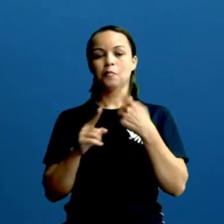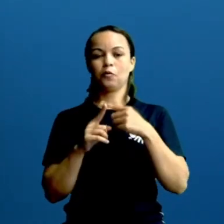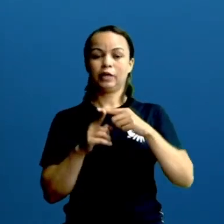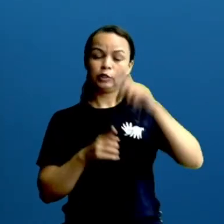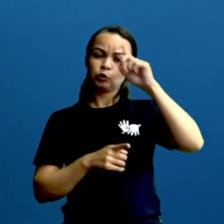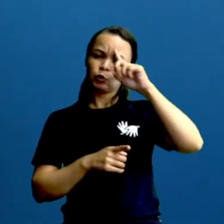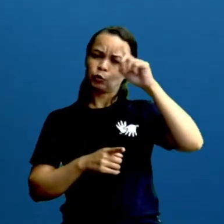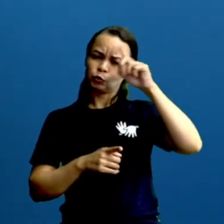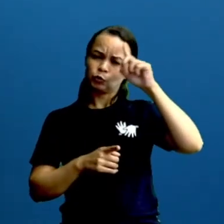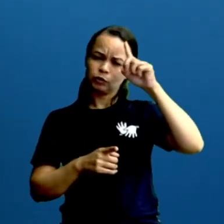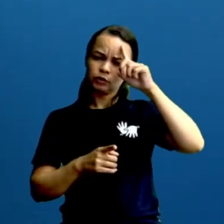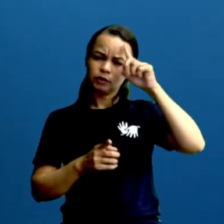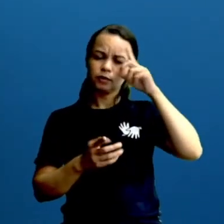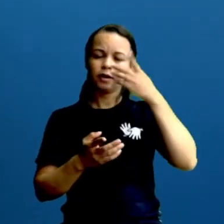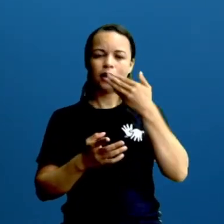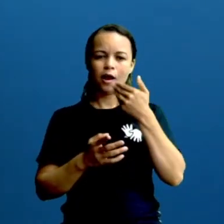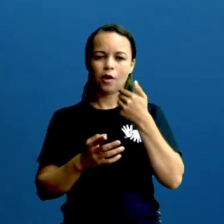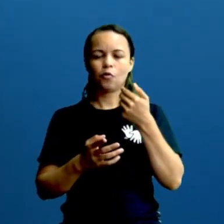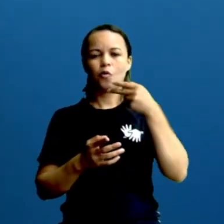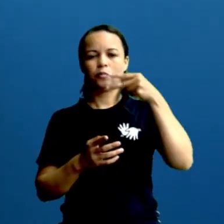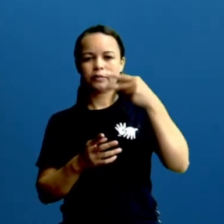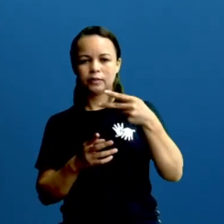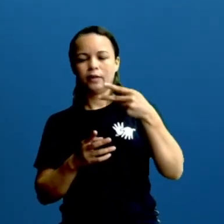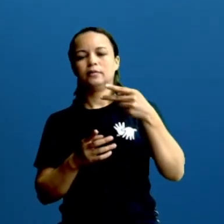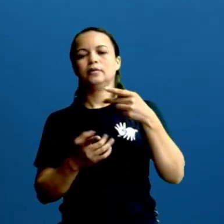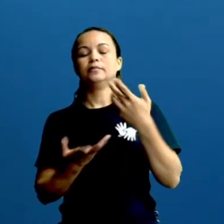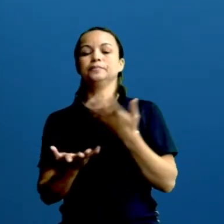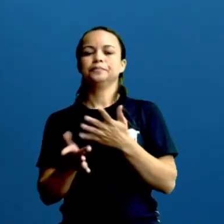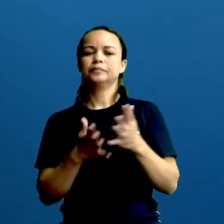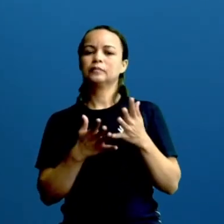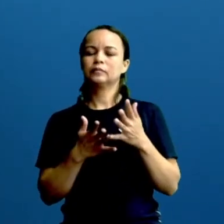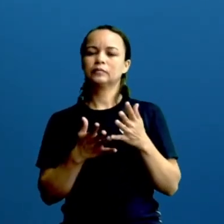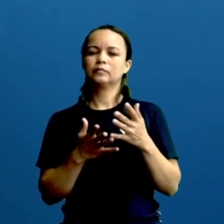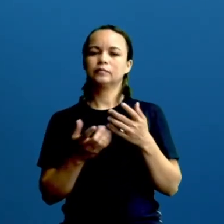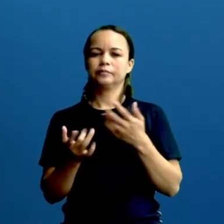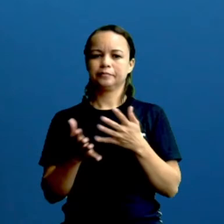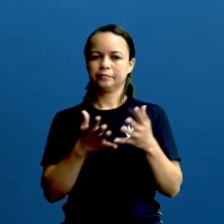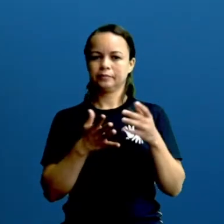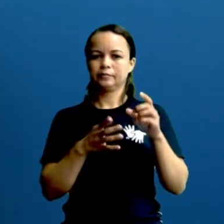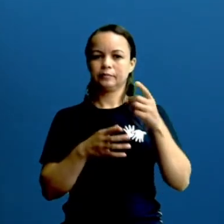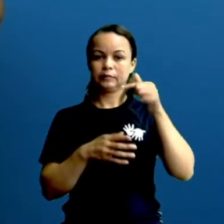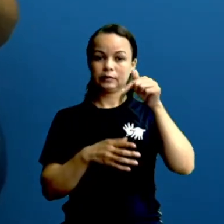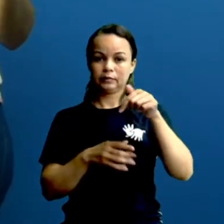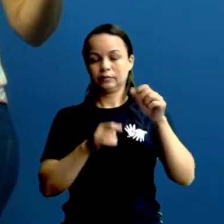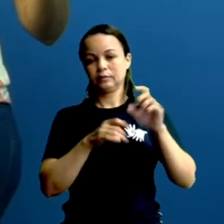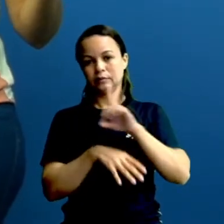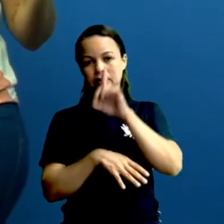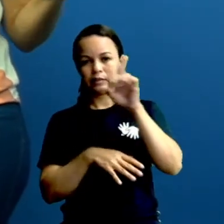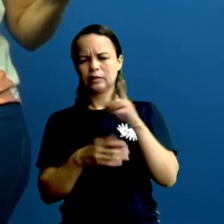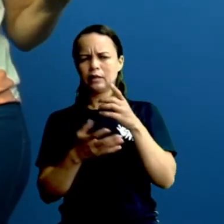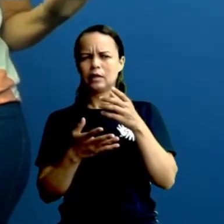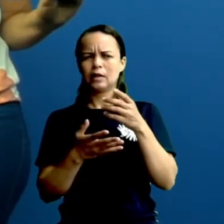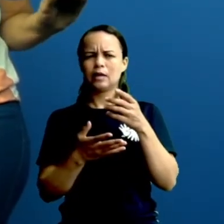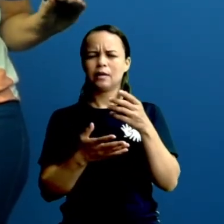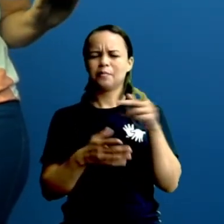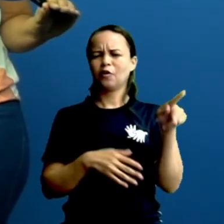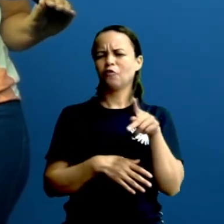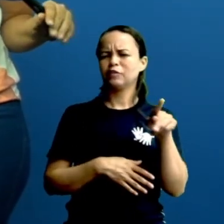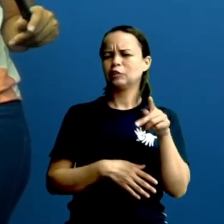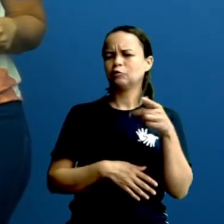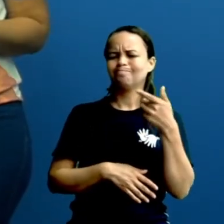2 bananas e ela vai levar 7 dias. Eu quero saber quantas bananas ela vai comer em 7 dias. Professora, eu ainda não